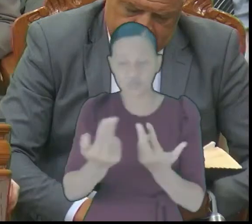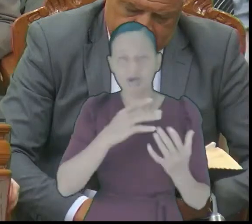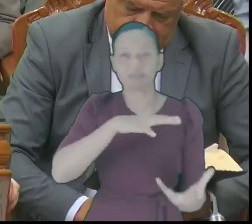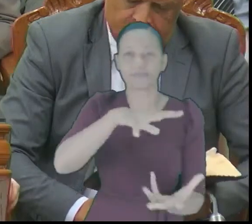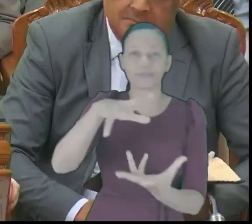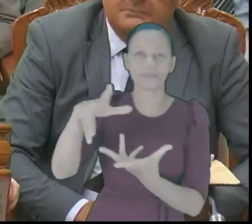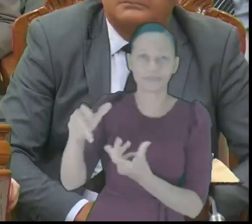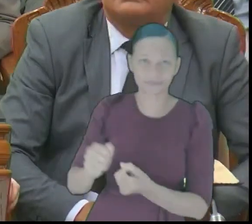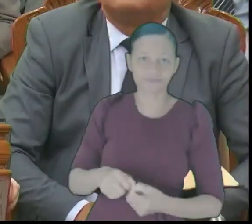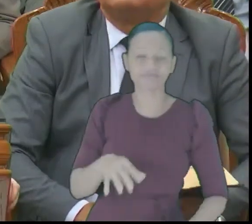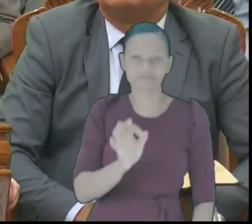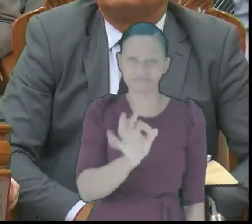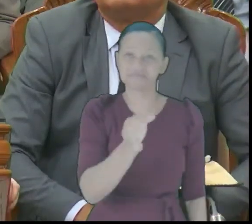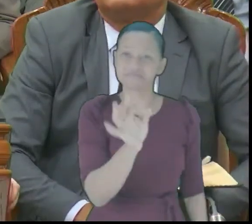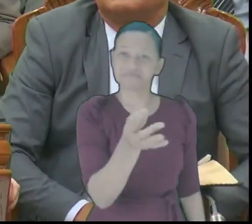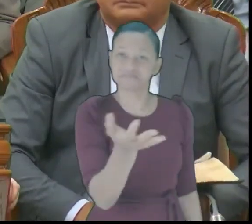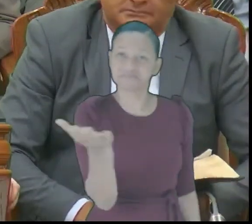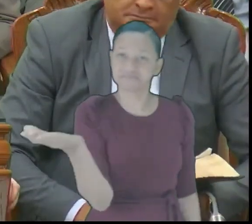verdade ou não é, irmãos amados?